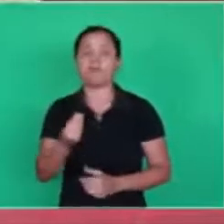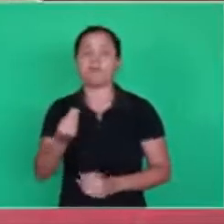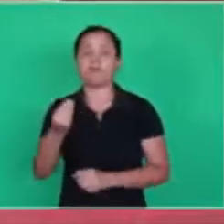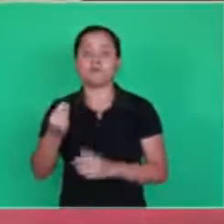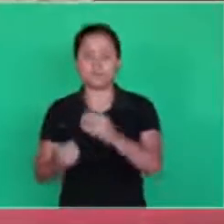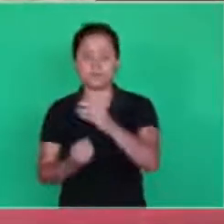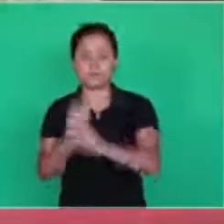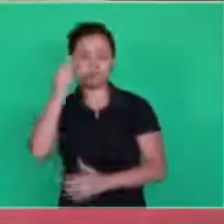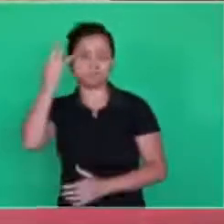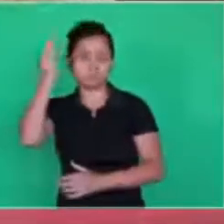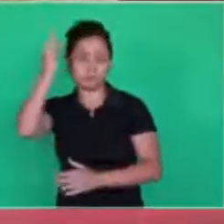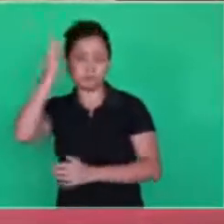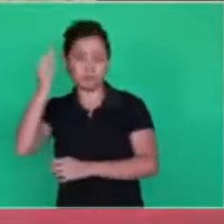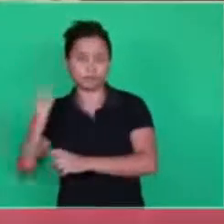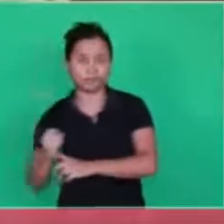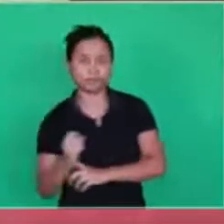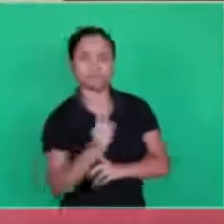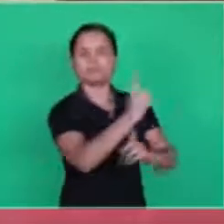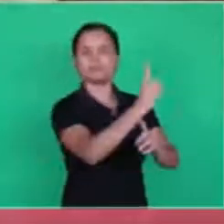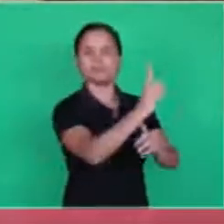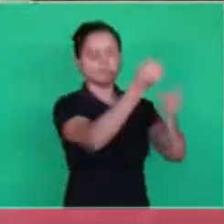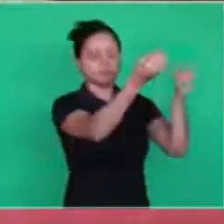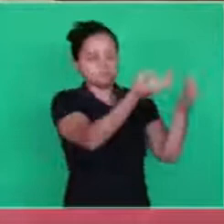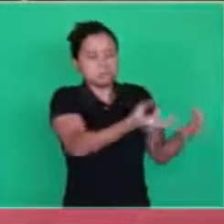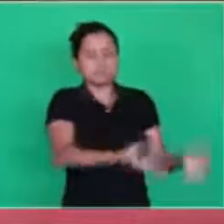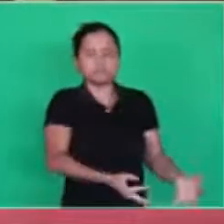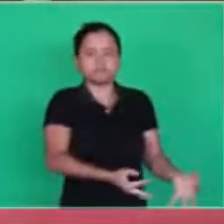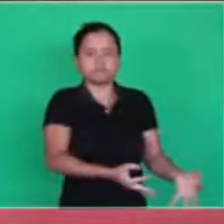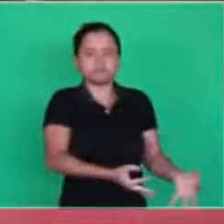respeito disso, Aristóteles, todos eles são